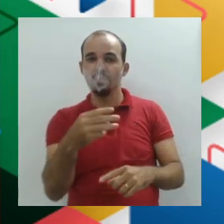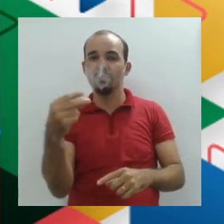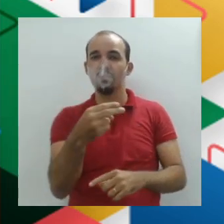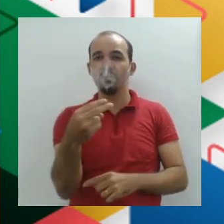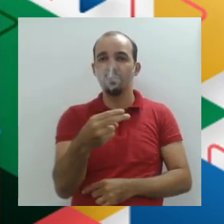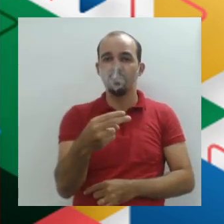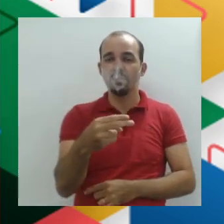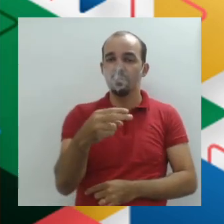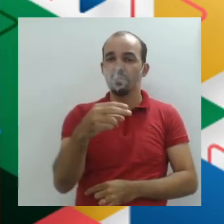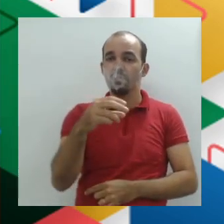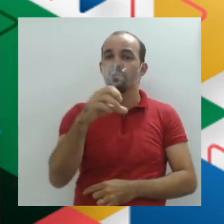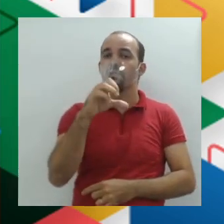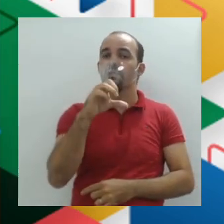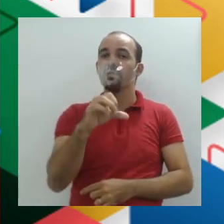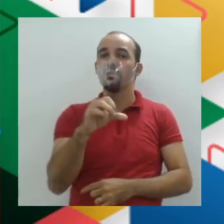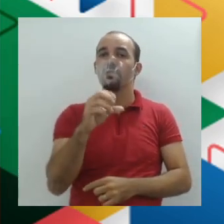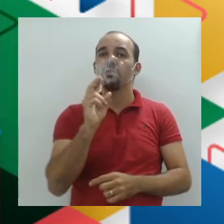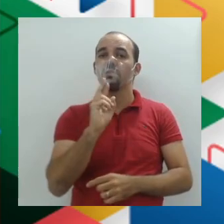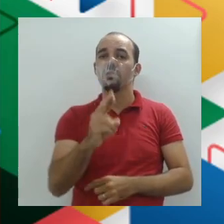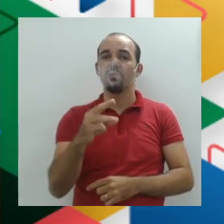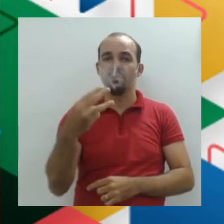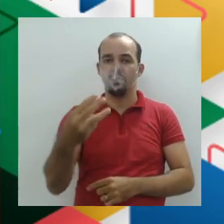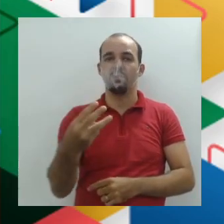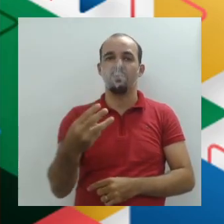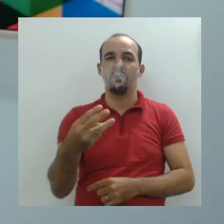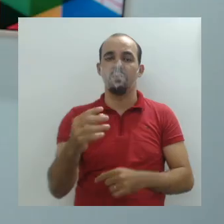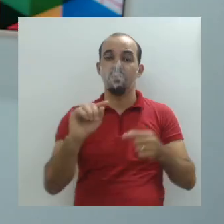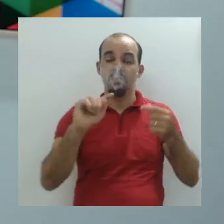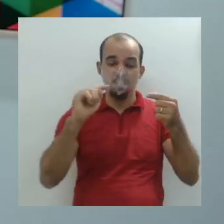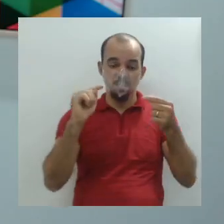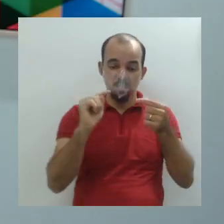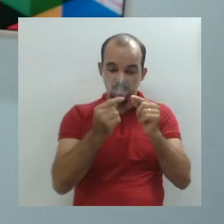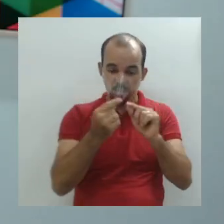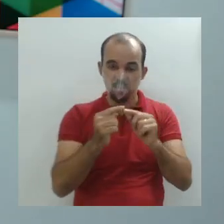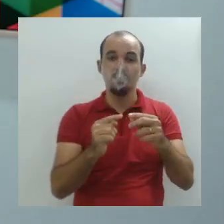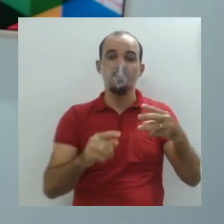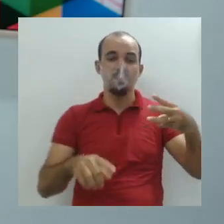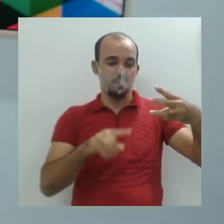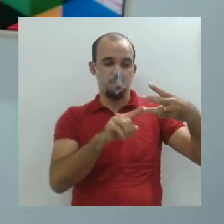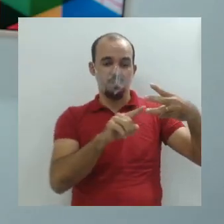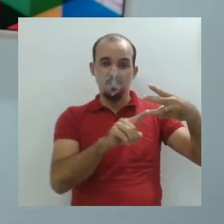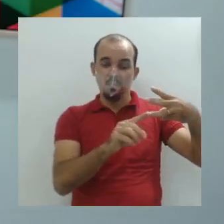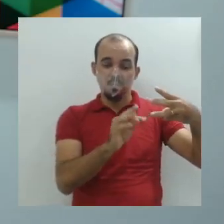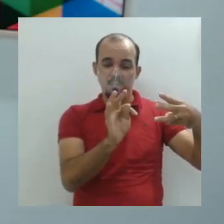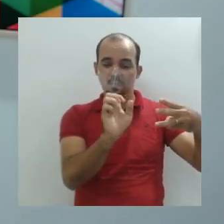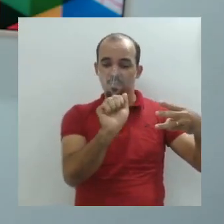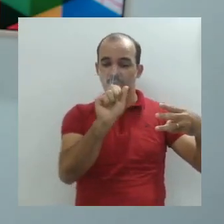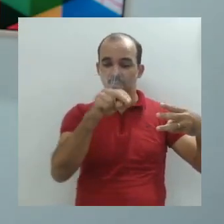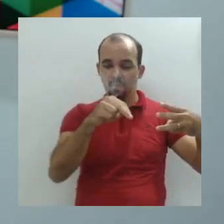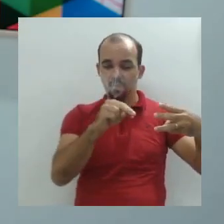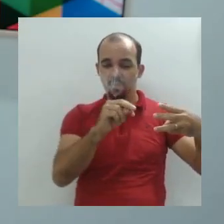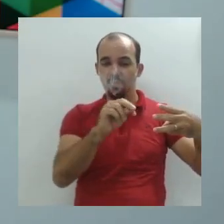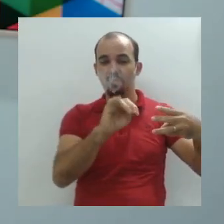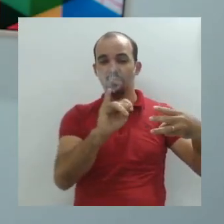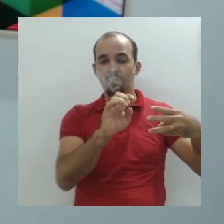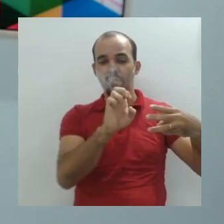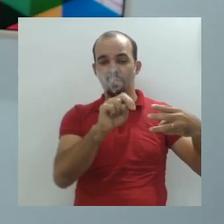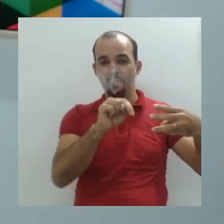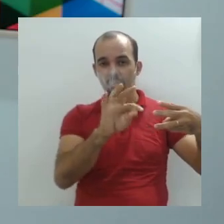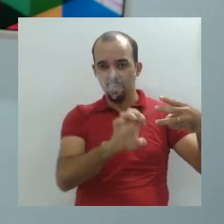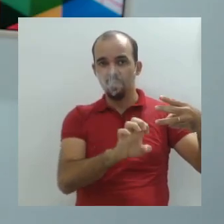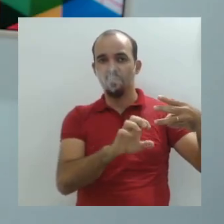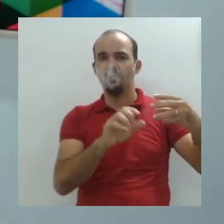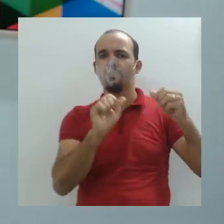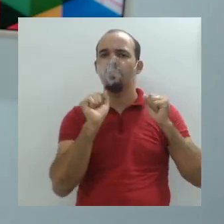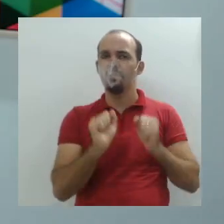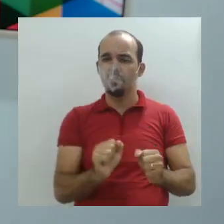aí, bate com a nossa conta de tangente. Você pode exercitar isso aí para os valores de 45 e de 60 graus também,